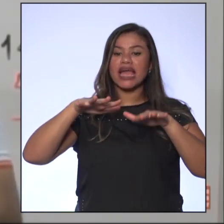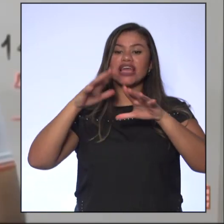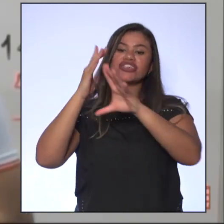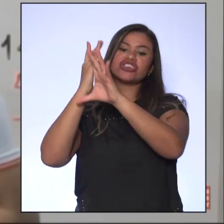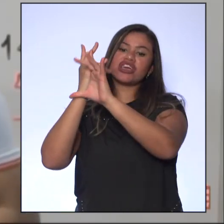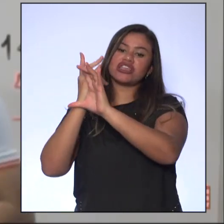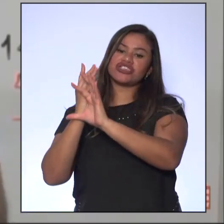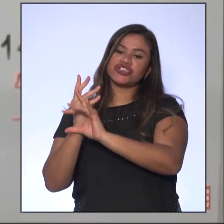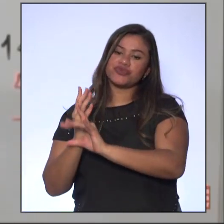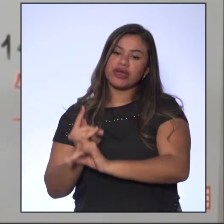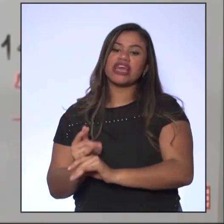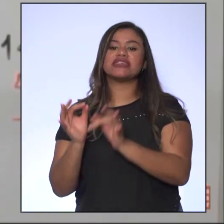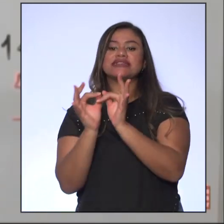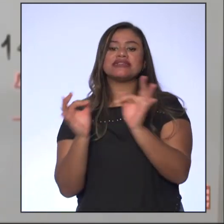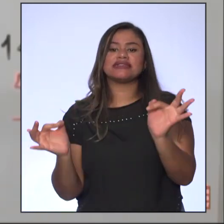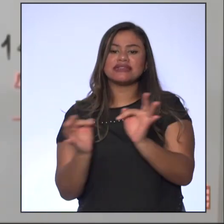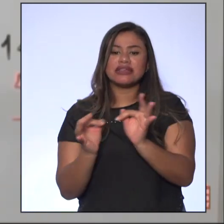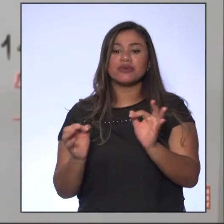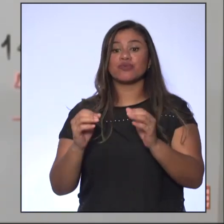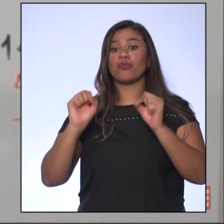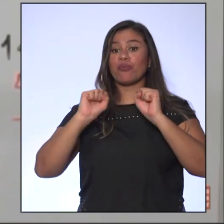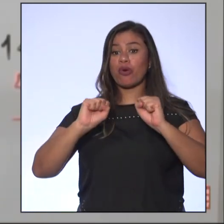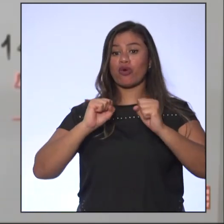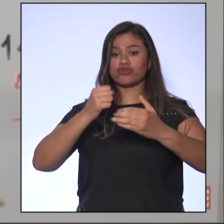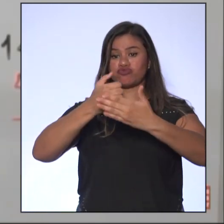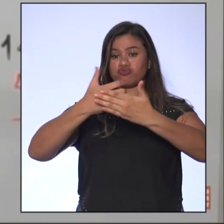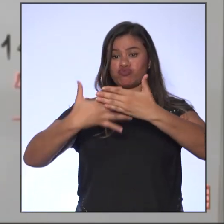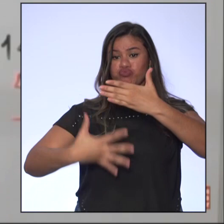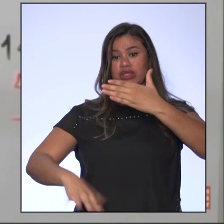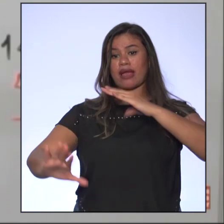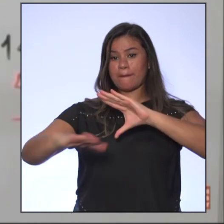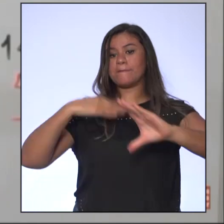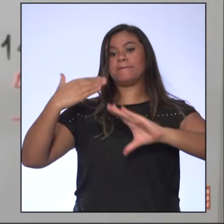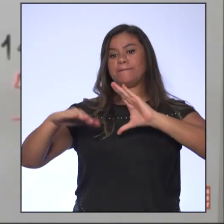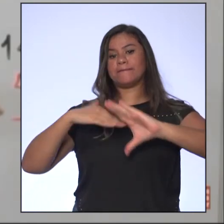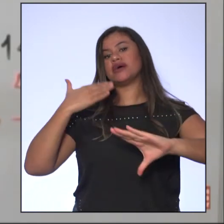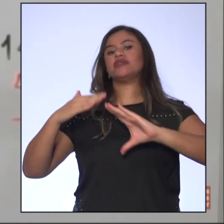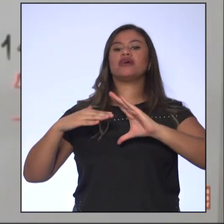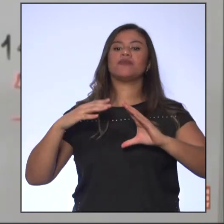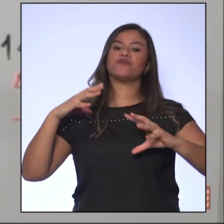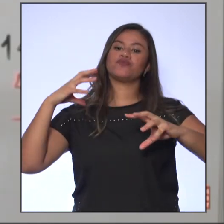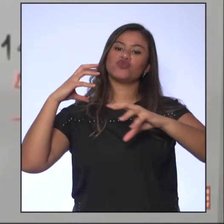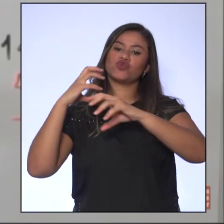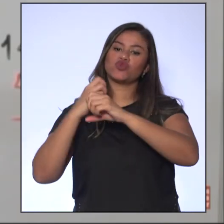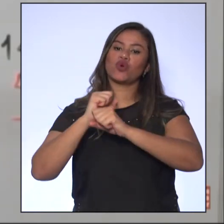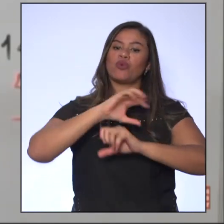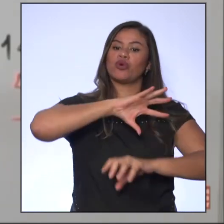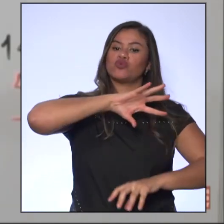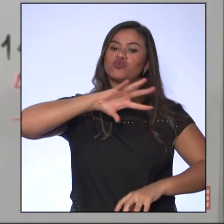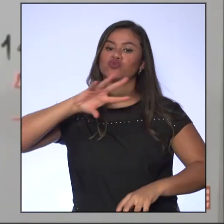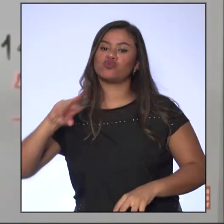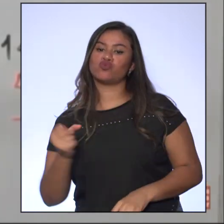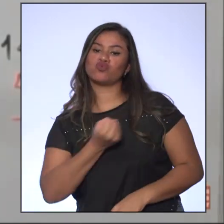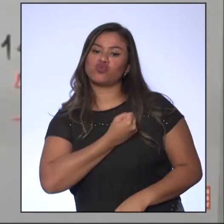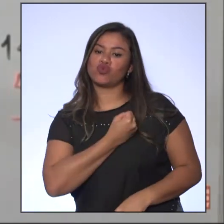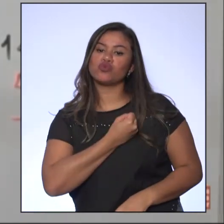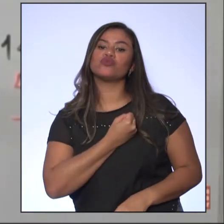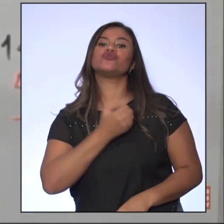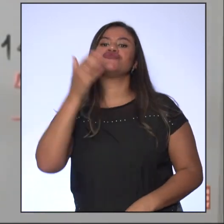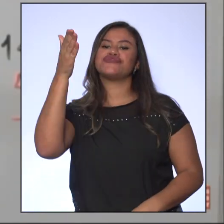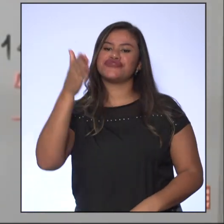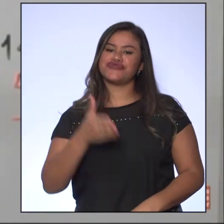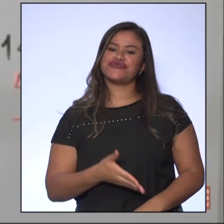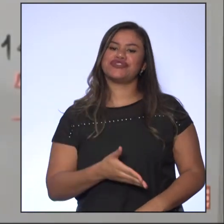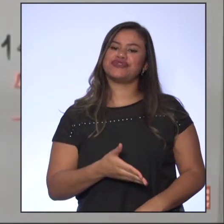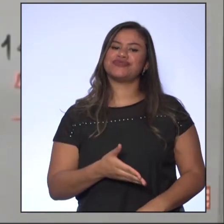média? Repita aí. Coloca aí no chat aí. Prof, eu já sei. Eu somo todo mundo e divido pelo total. Legal. Mas